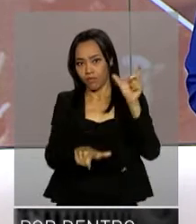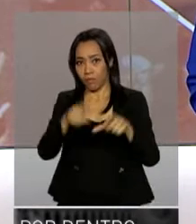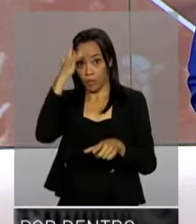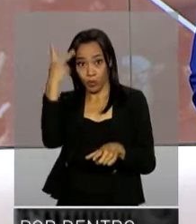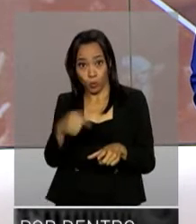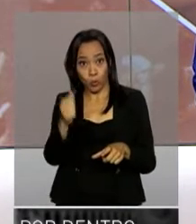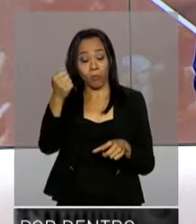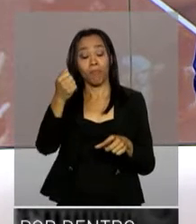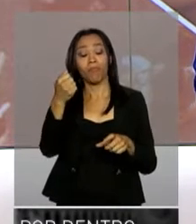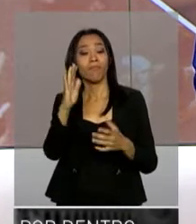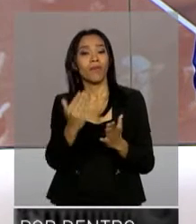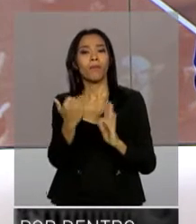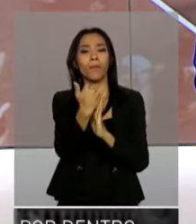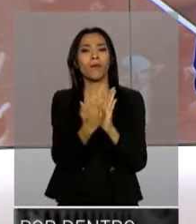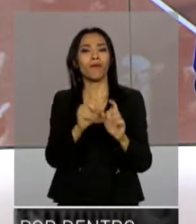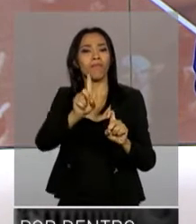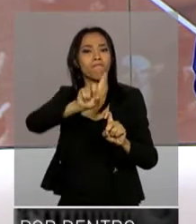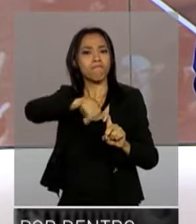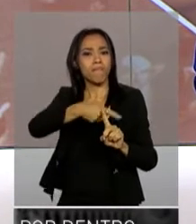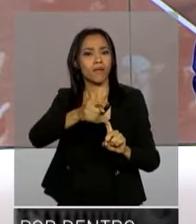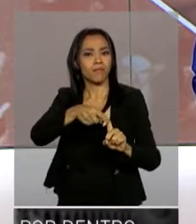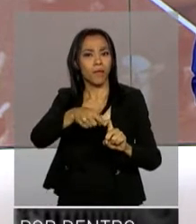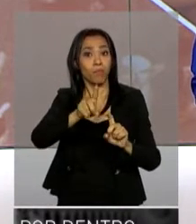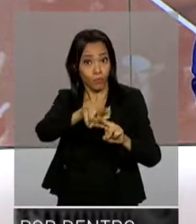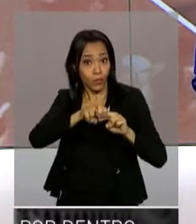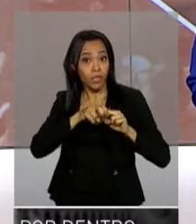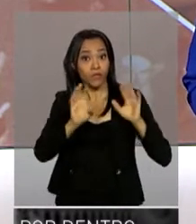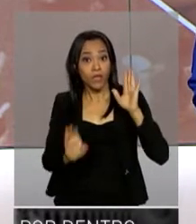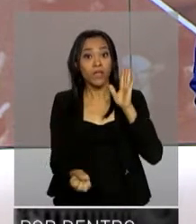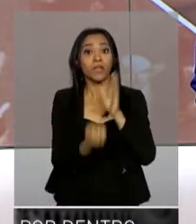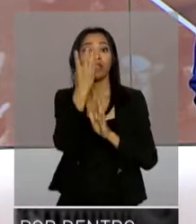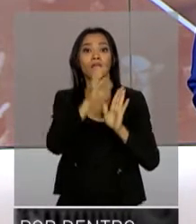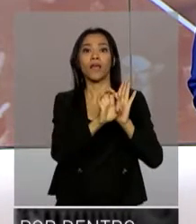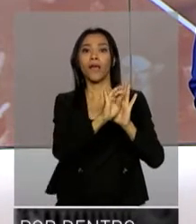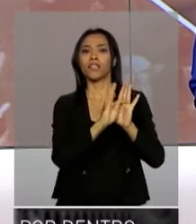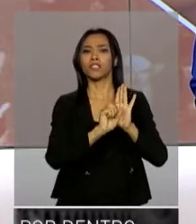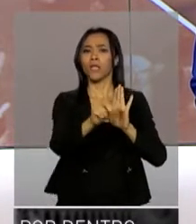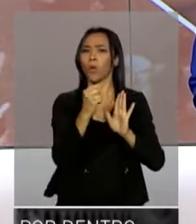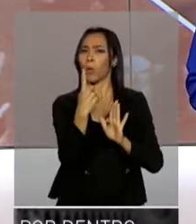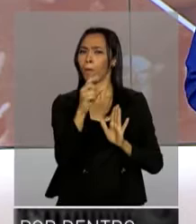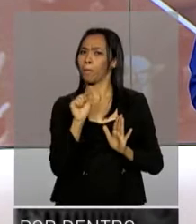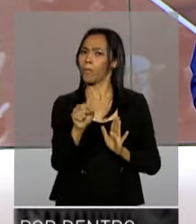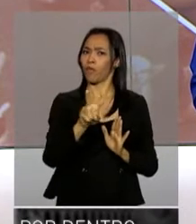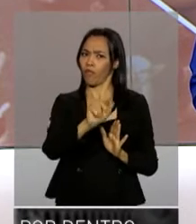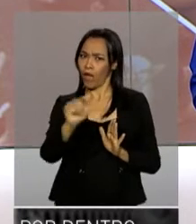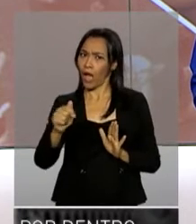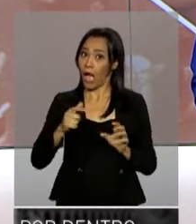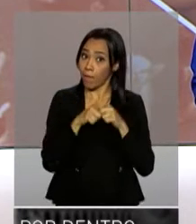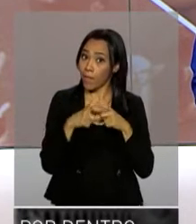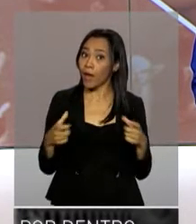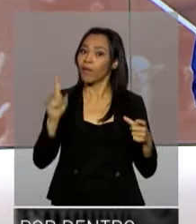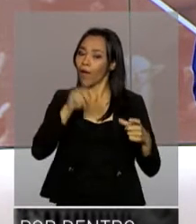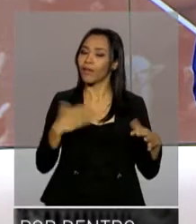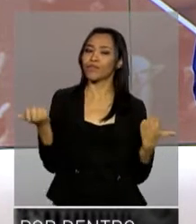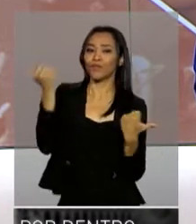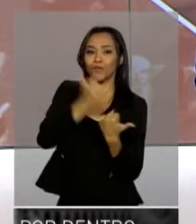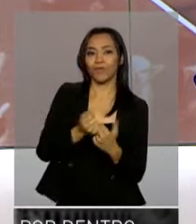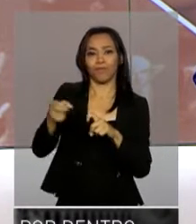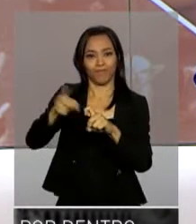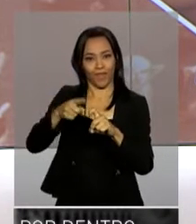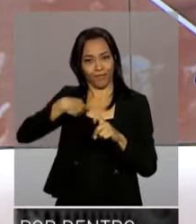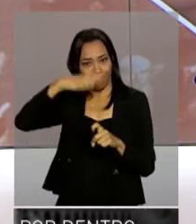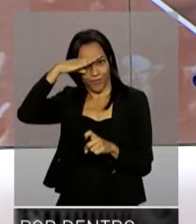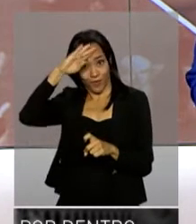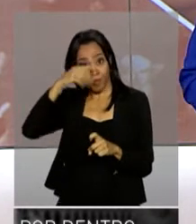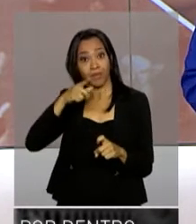no programa Mais Médicos. Para isso, foi lançado um edital com 1000 vagas. A maior parte delas é para substituir cubanos.